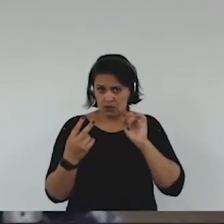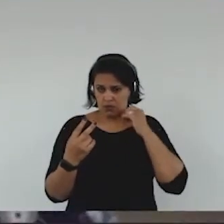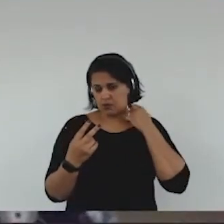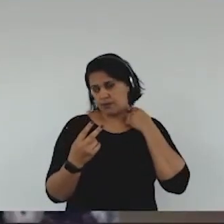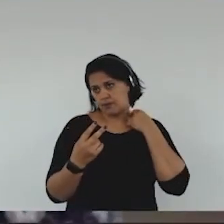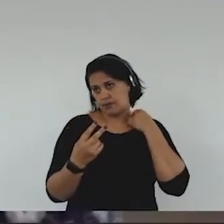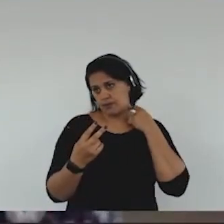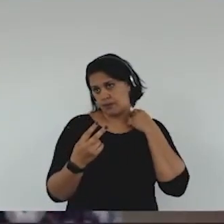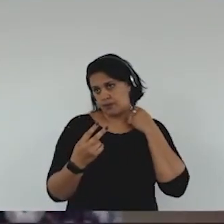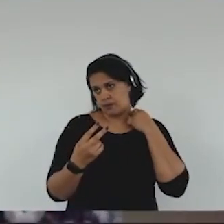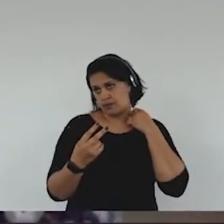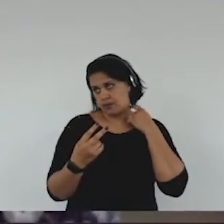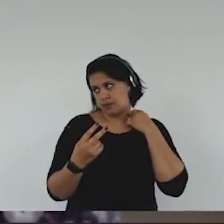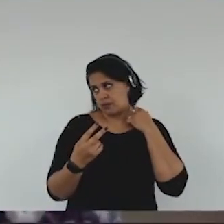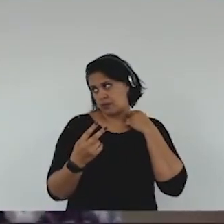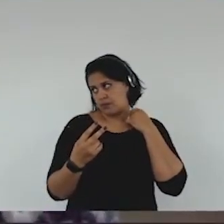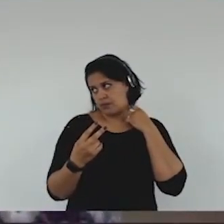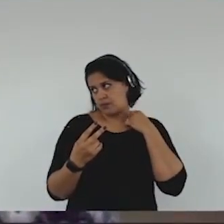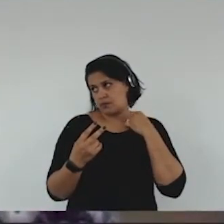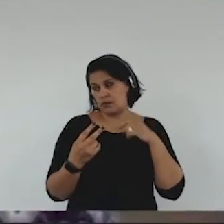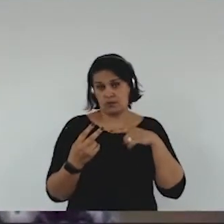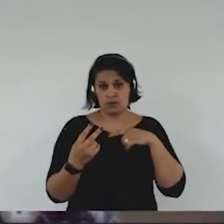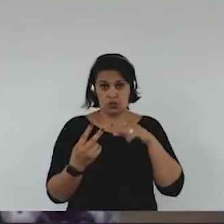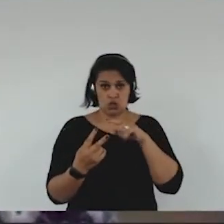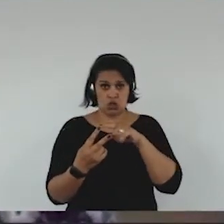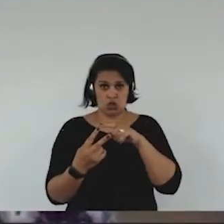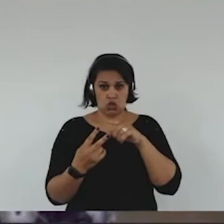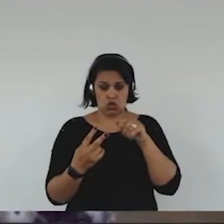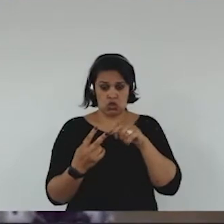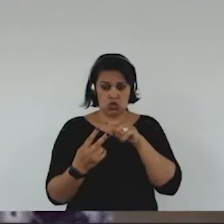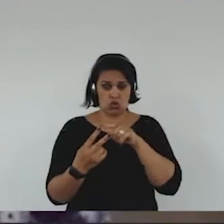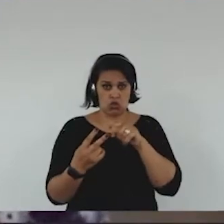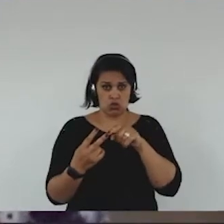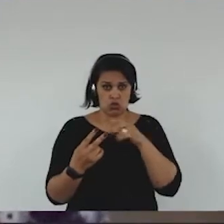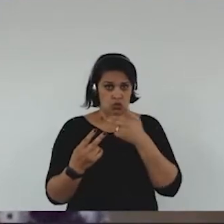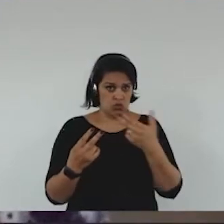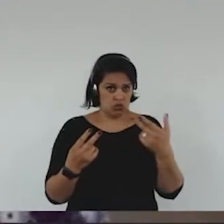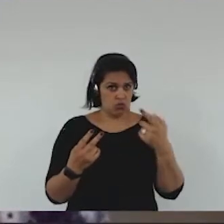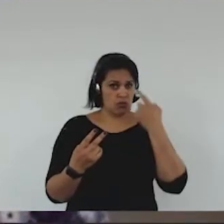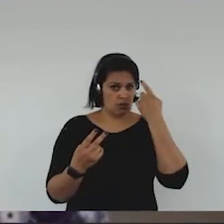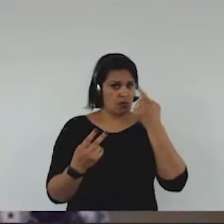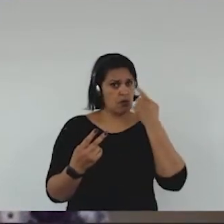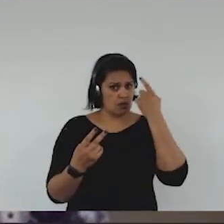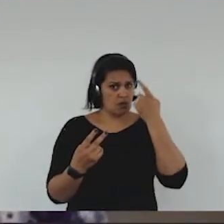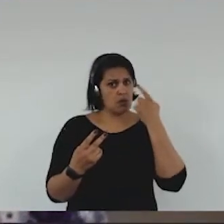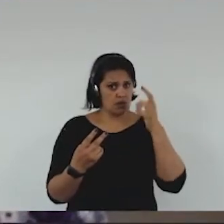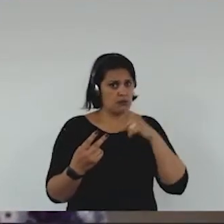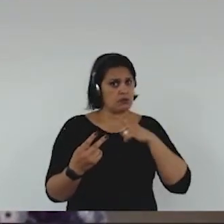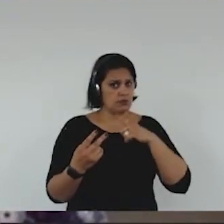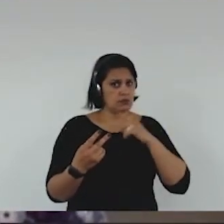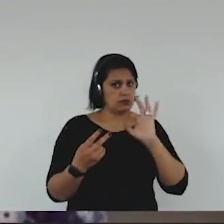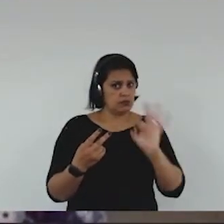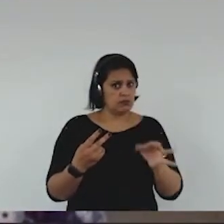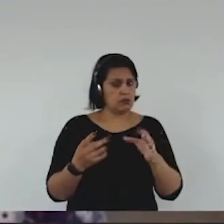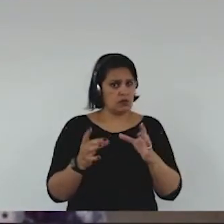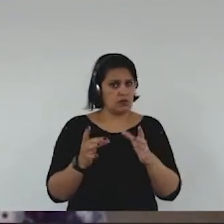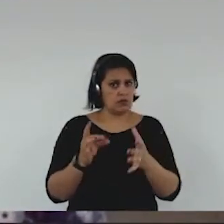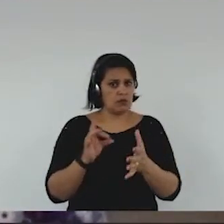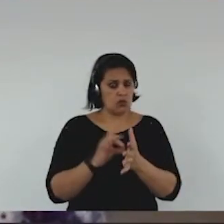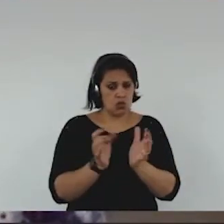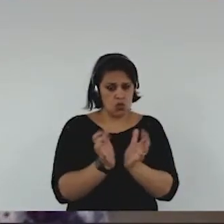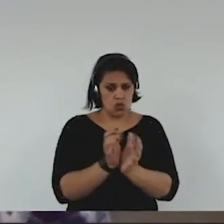nessas mudanças. Há 2 aspectos que geram bastante preocupação para as câmaras, que devem ser